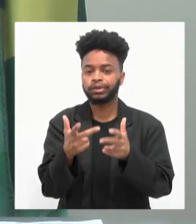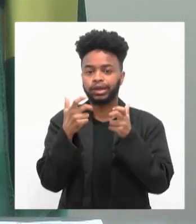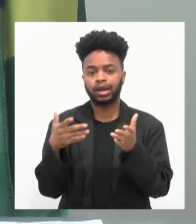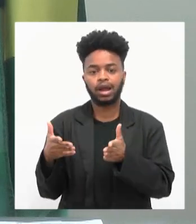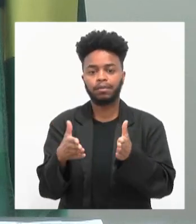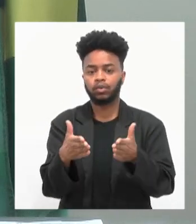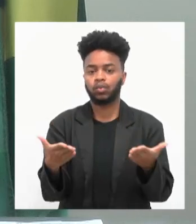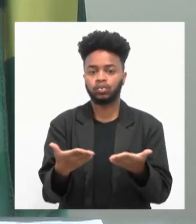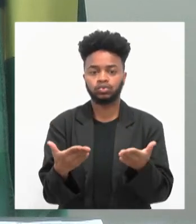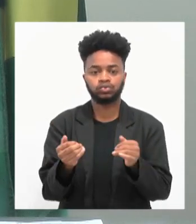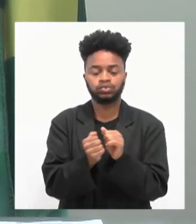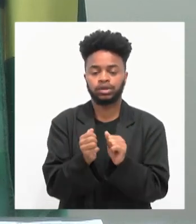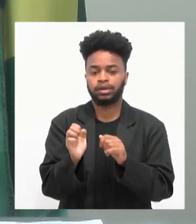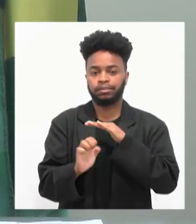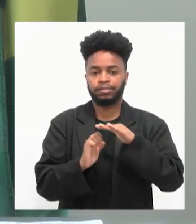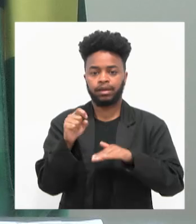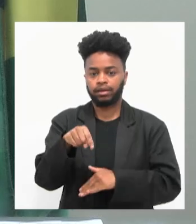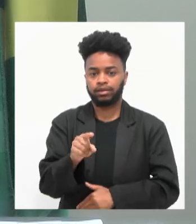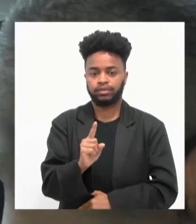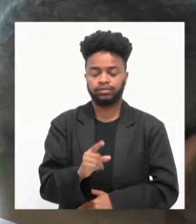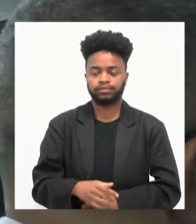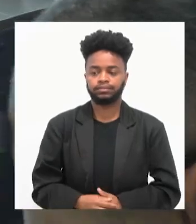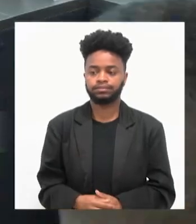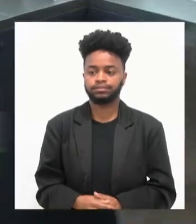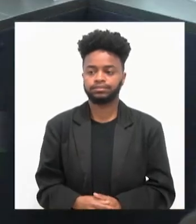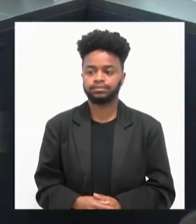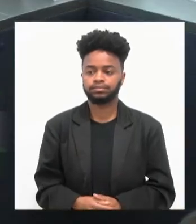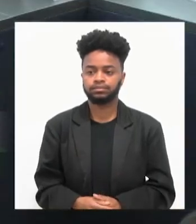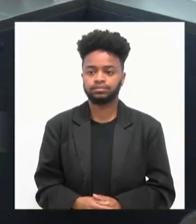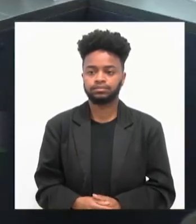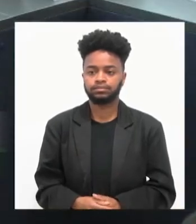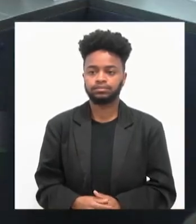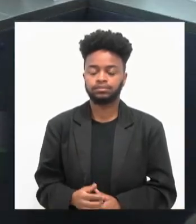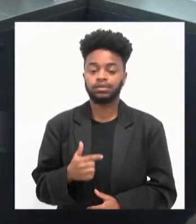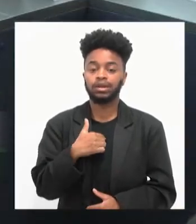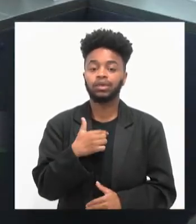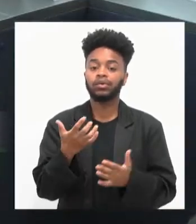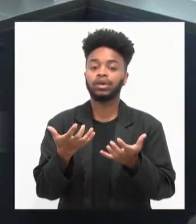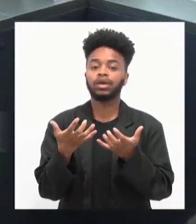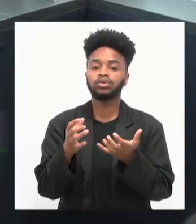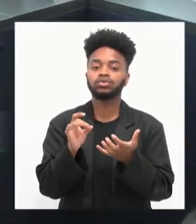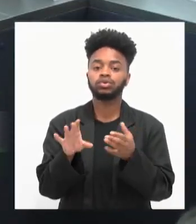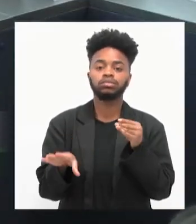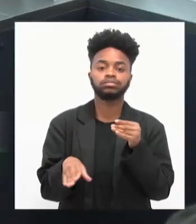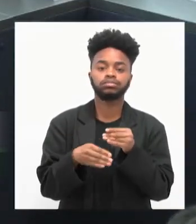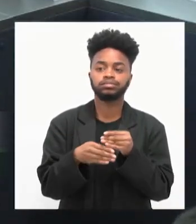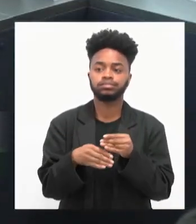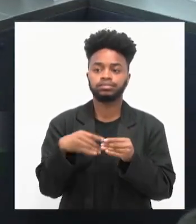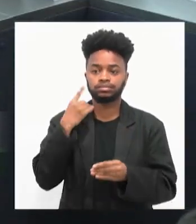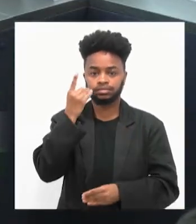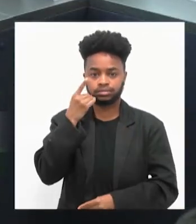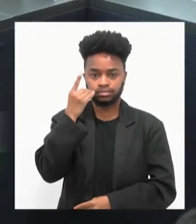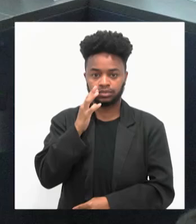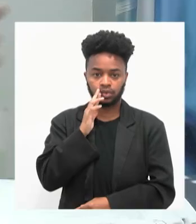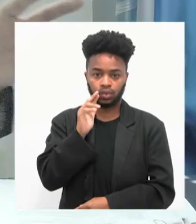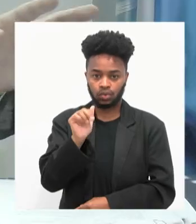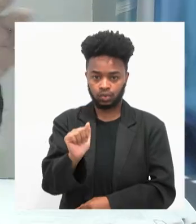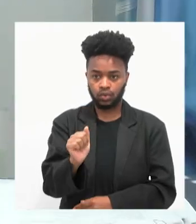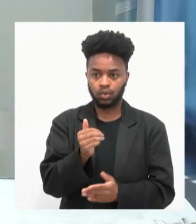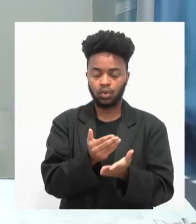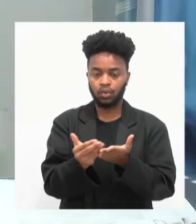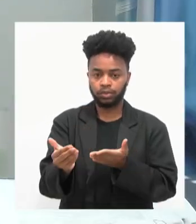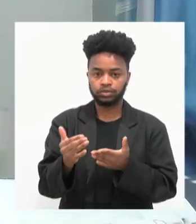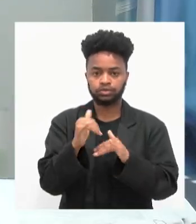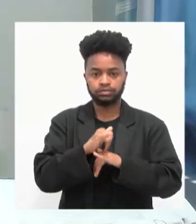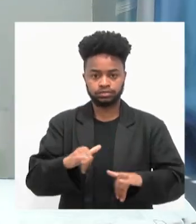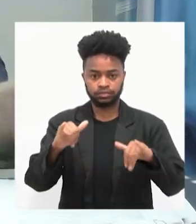Parque no nosso estado. Deputado, se me permite, eu queria só subir um pouquinho nesse andar que o deputado Rodrigo Amorim começou explanando